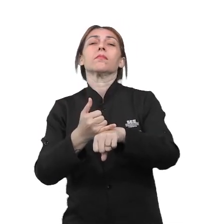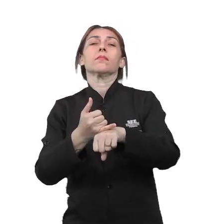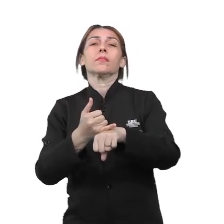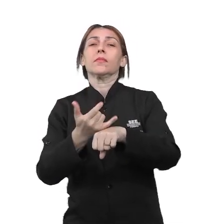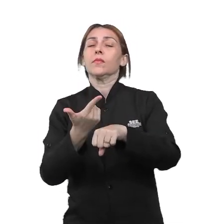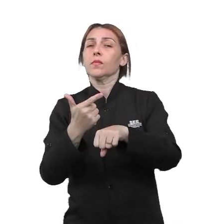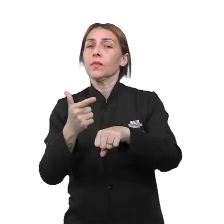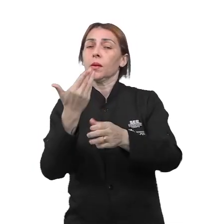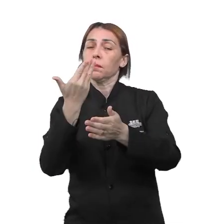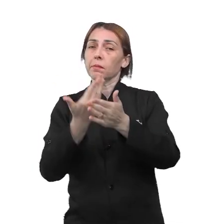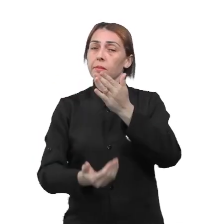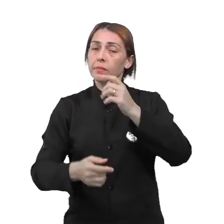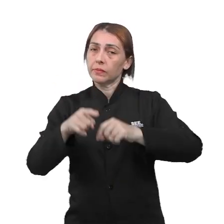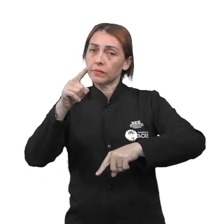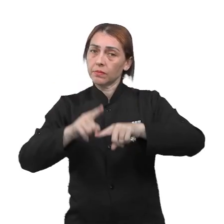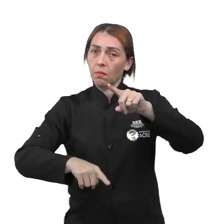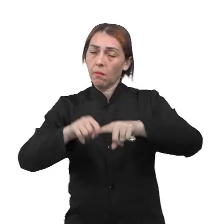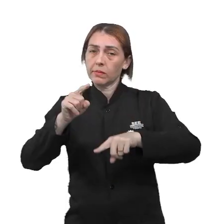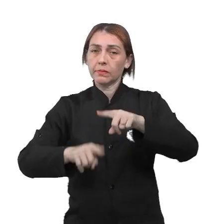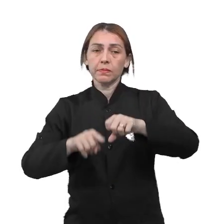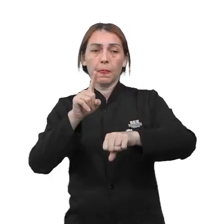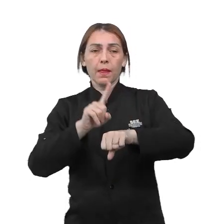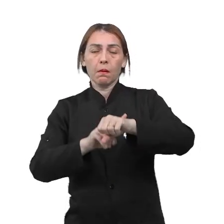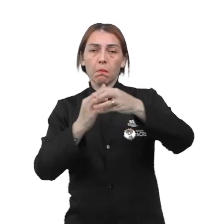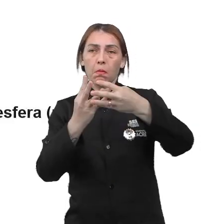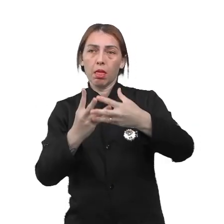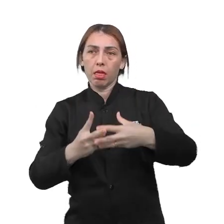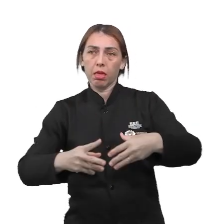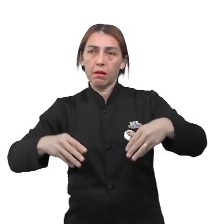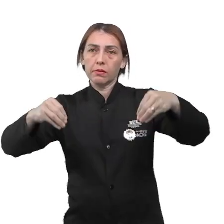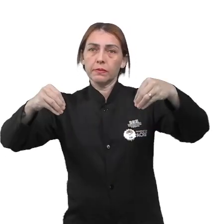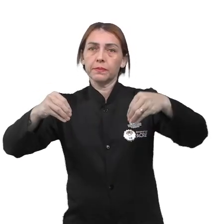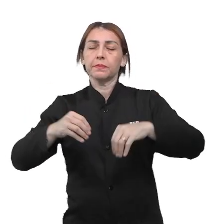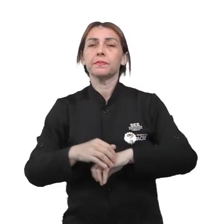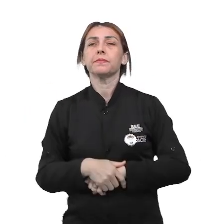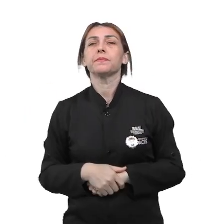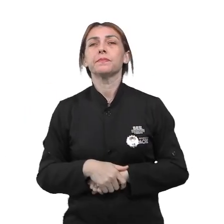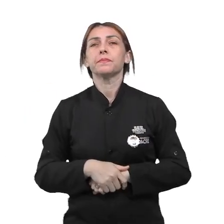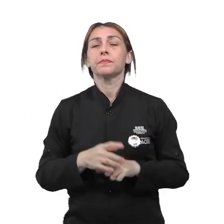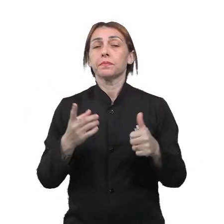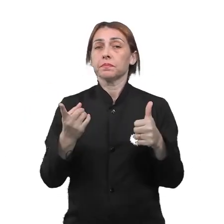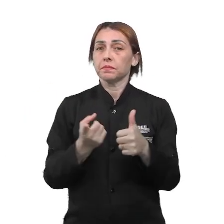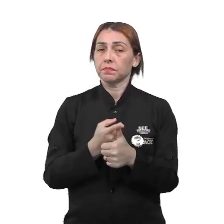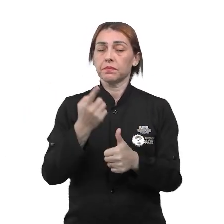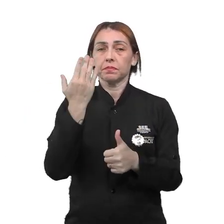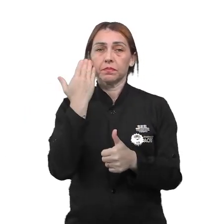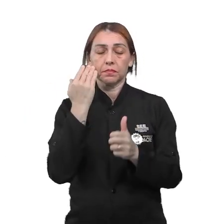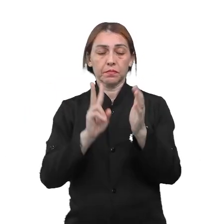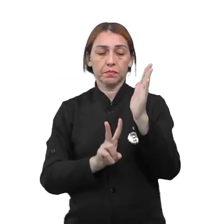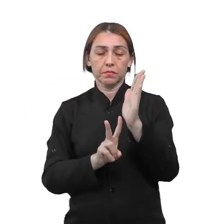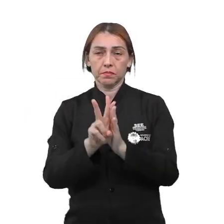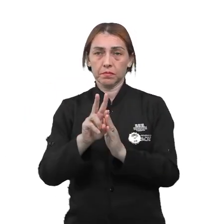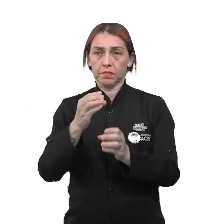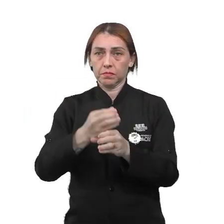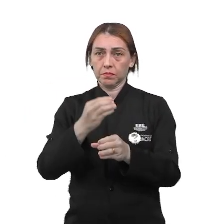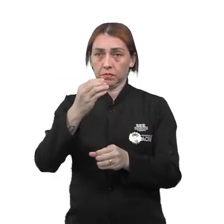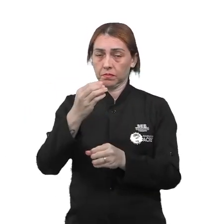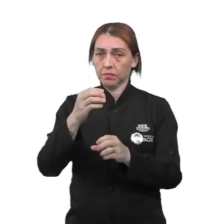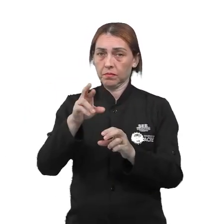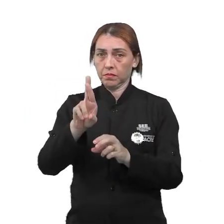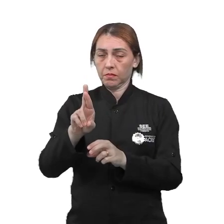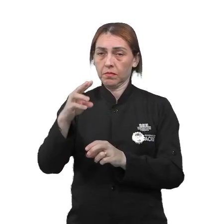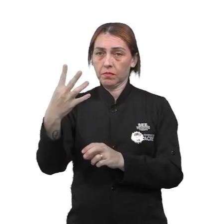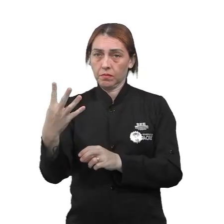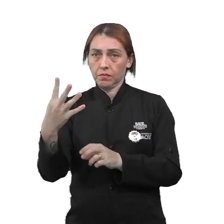não ocorrerá perda de material durante o processo de derretimento. Vamos lá. Bem, primeiro, eu vou entender que o volume do cilindro, o raio é 4.